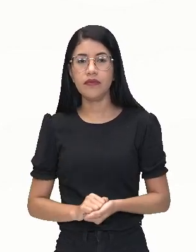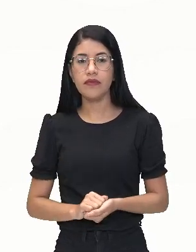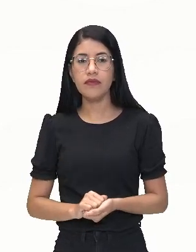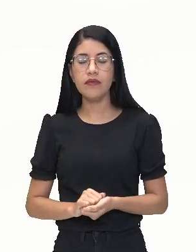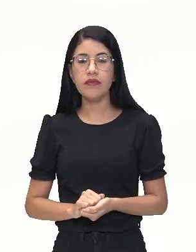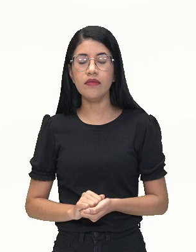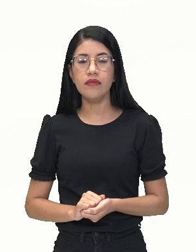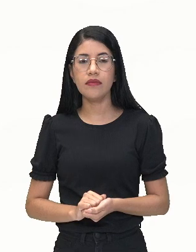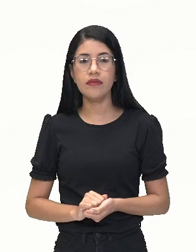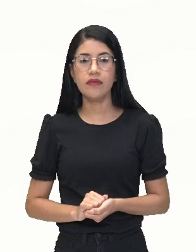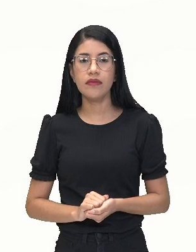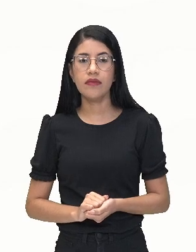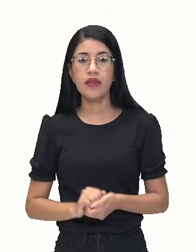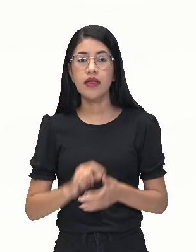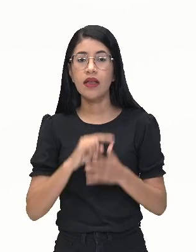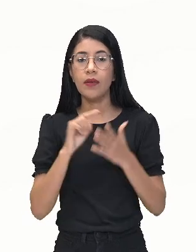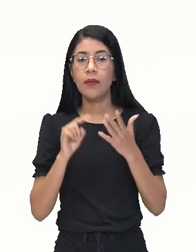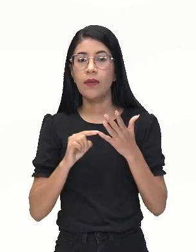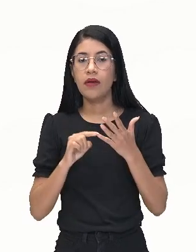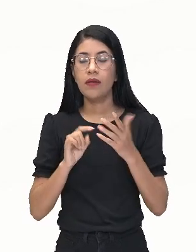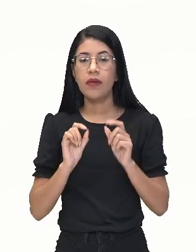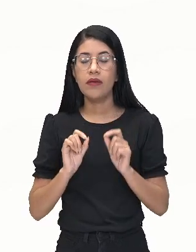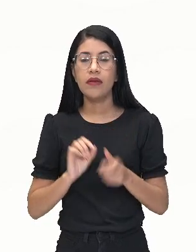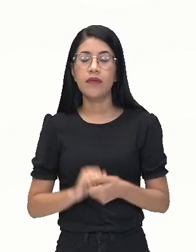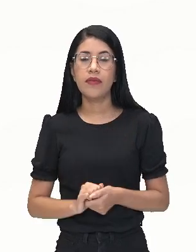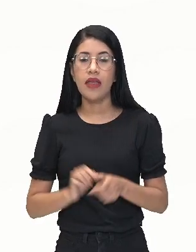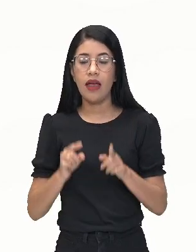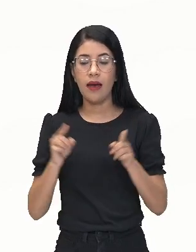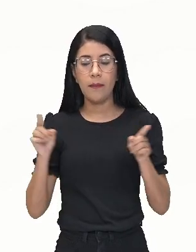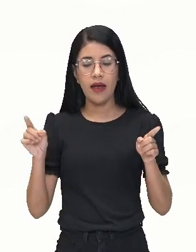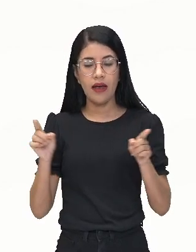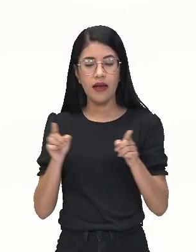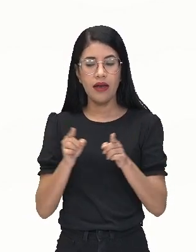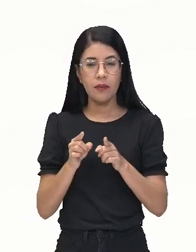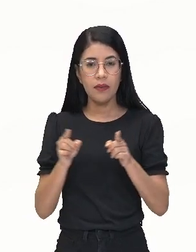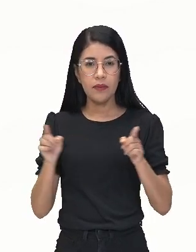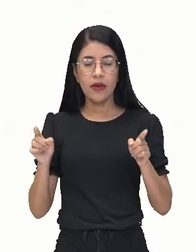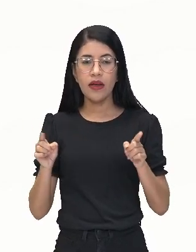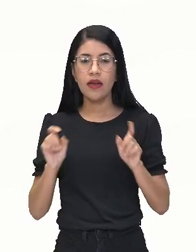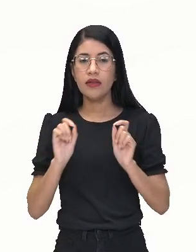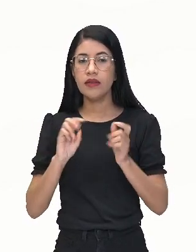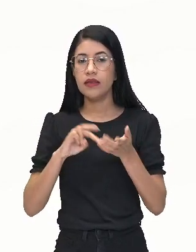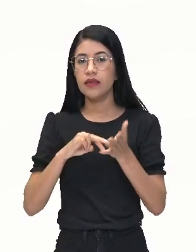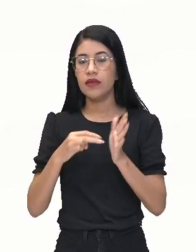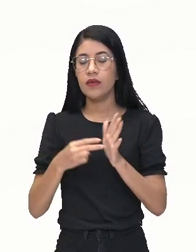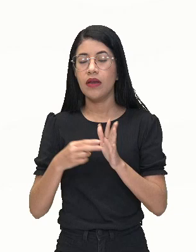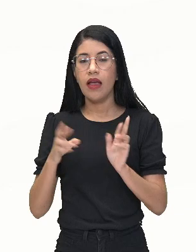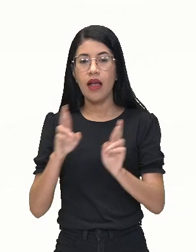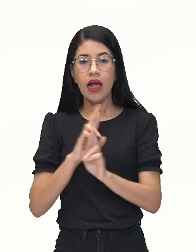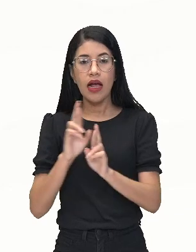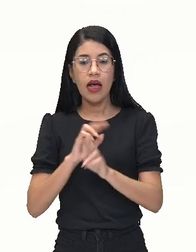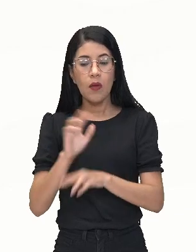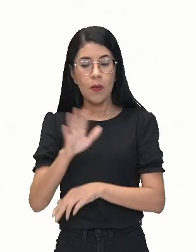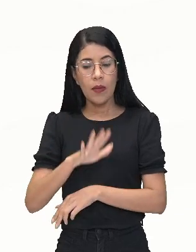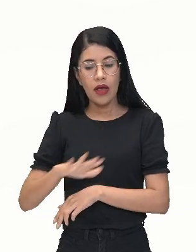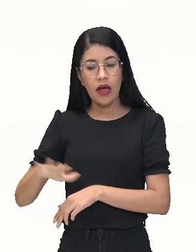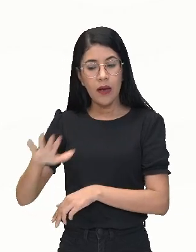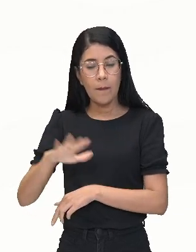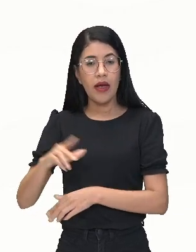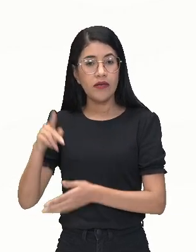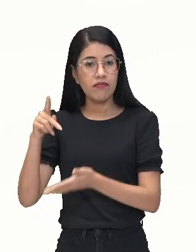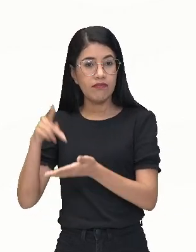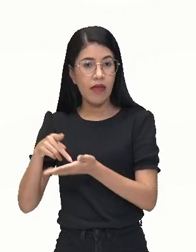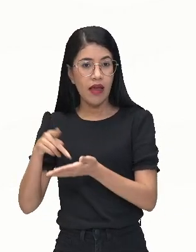dos elementos, a escala. Vejam só, a escala é a relação entre o espaço real e o espaço